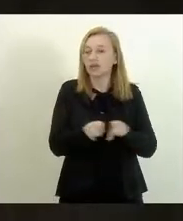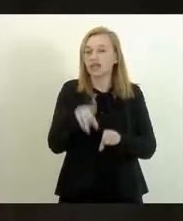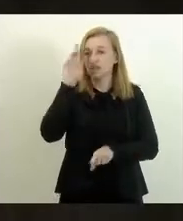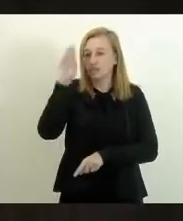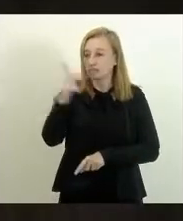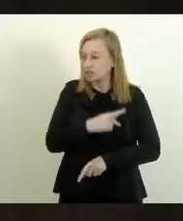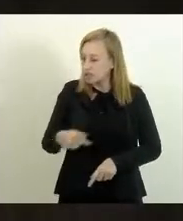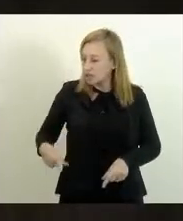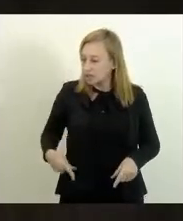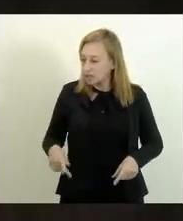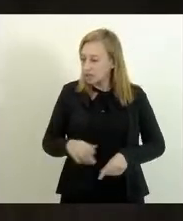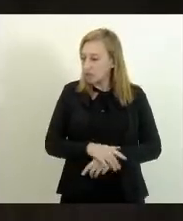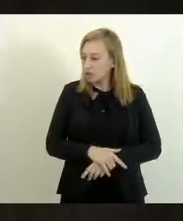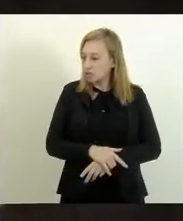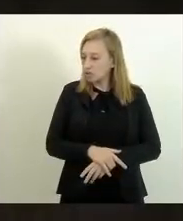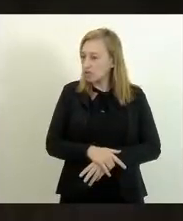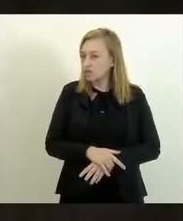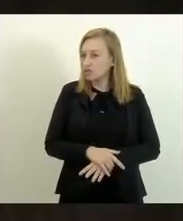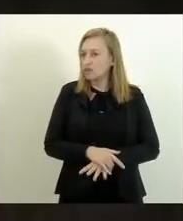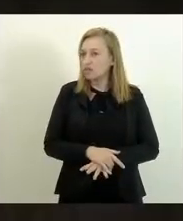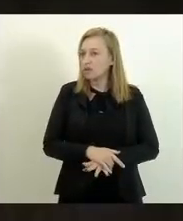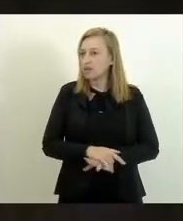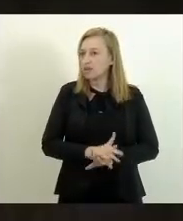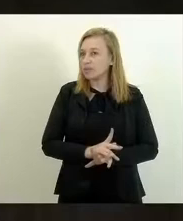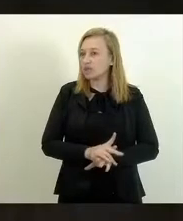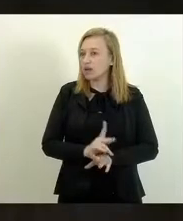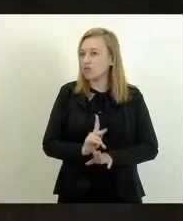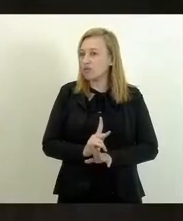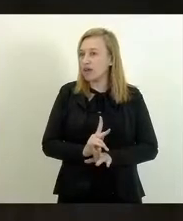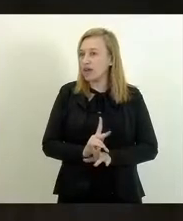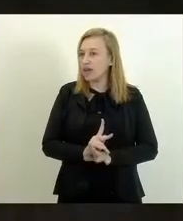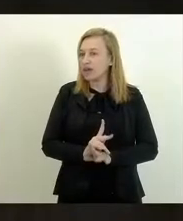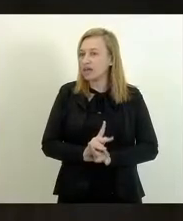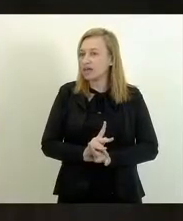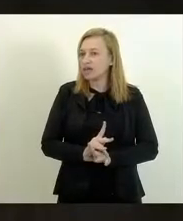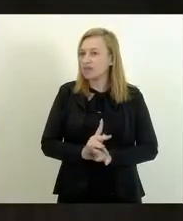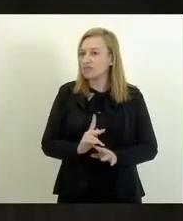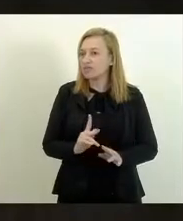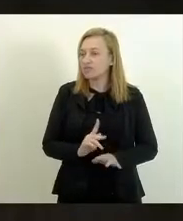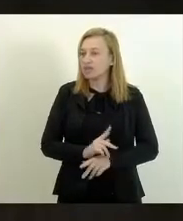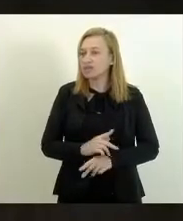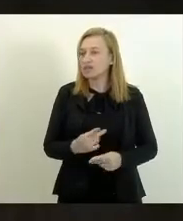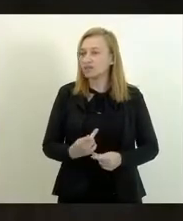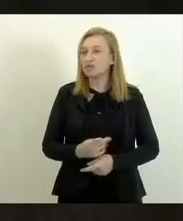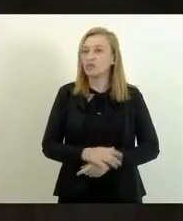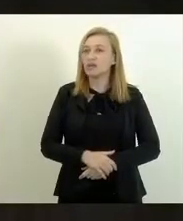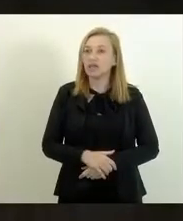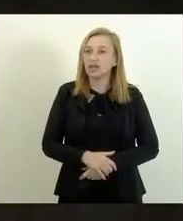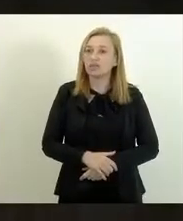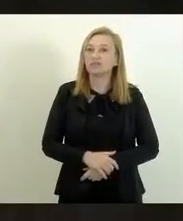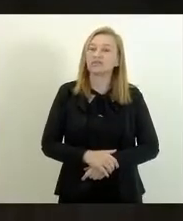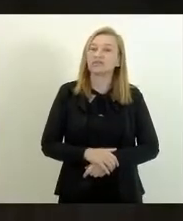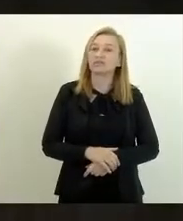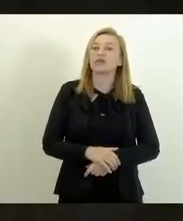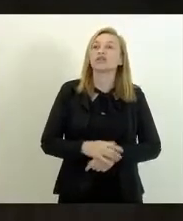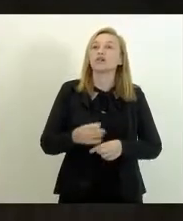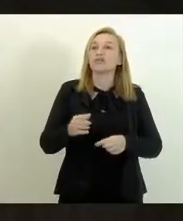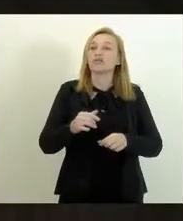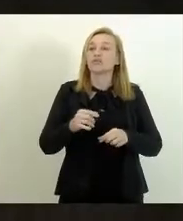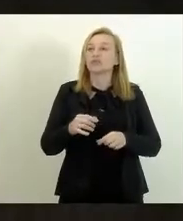presidente, além de agradecer os meus pares, é que eu submeti a avaliação